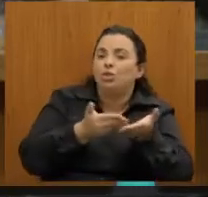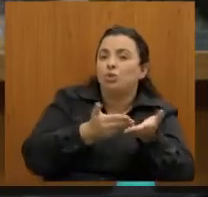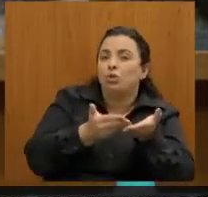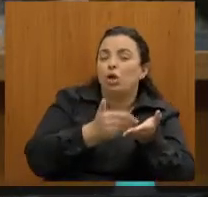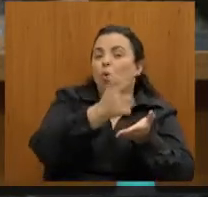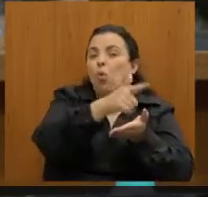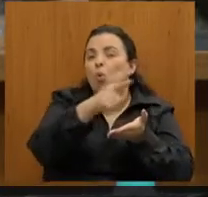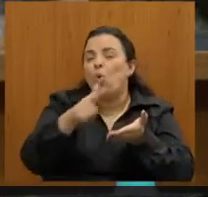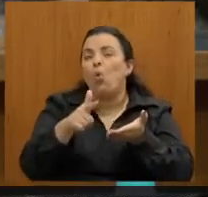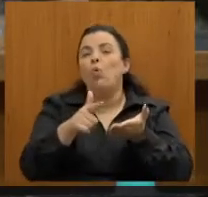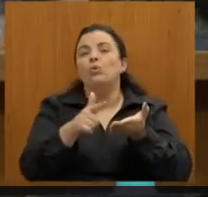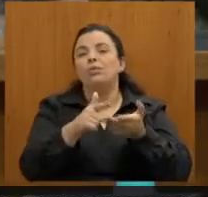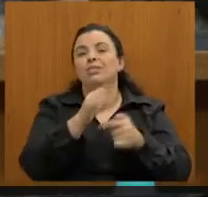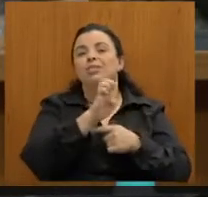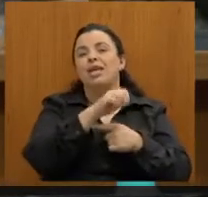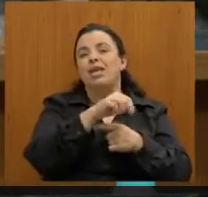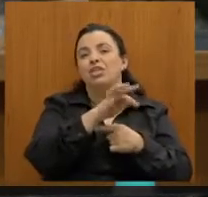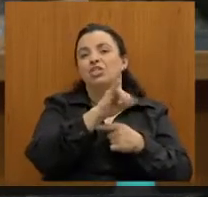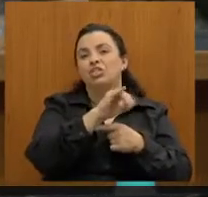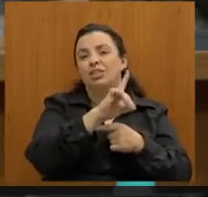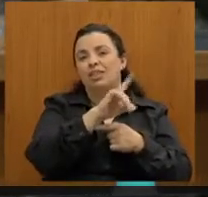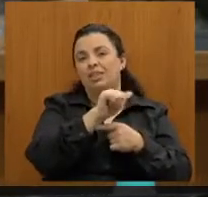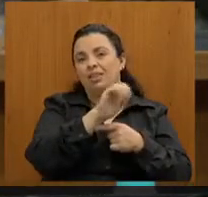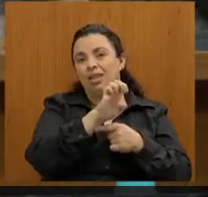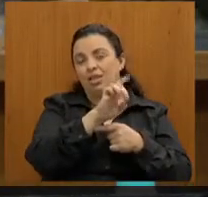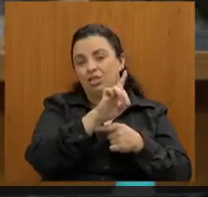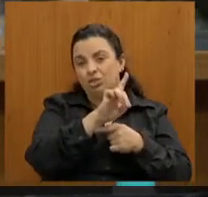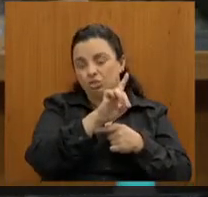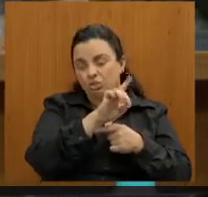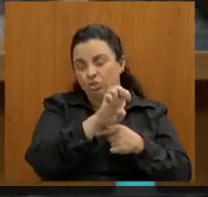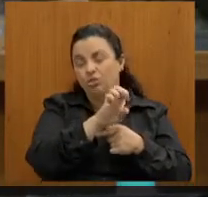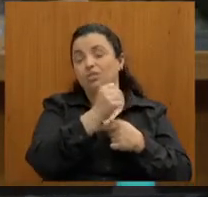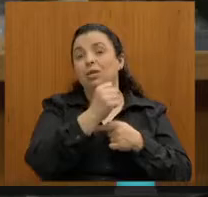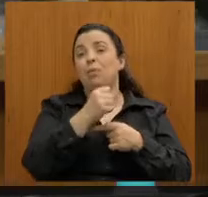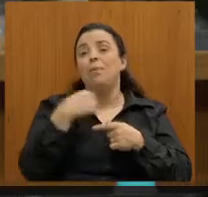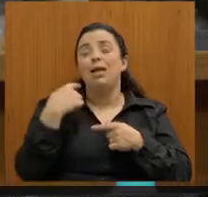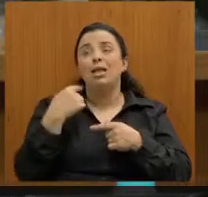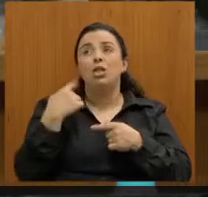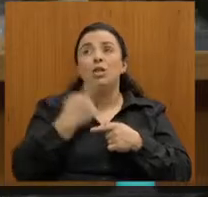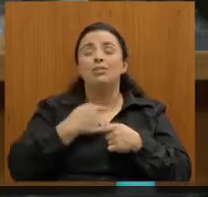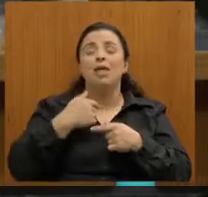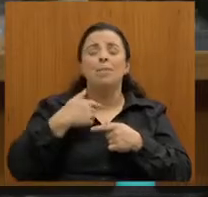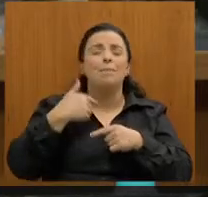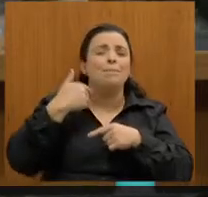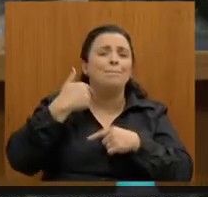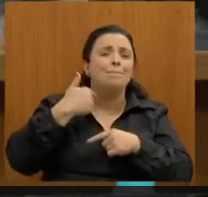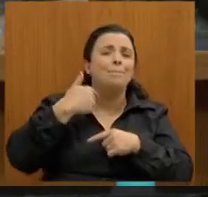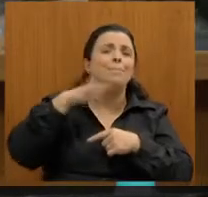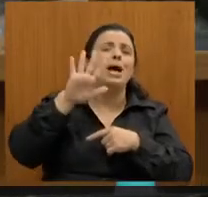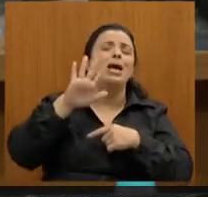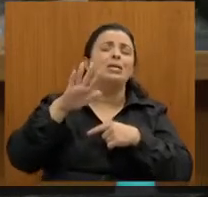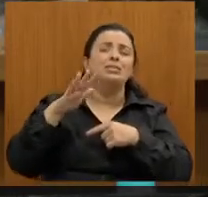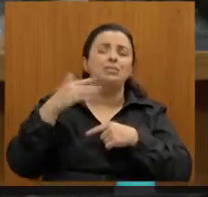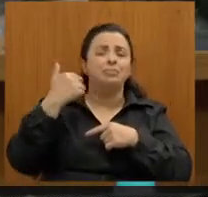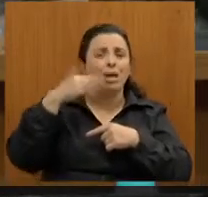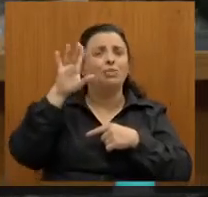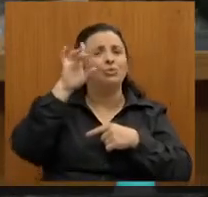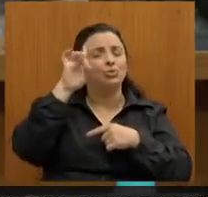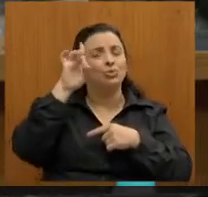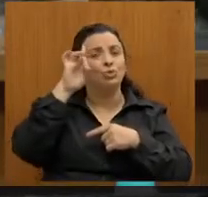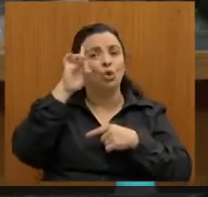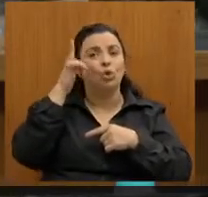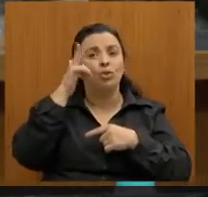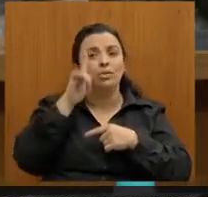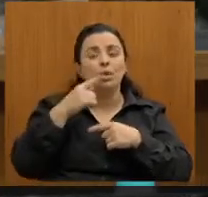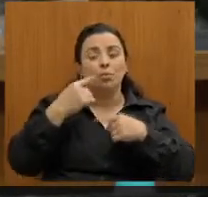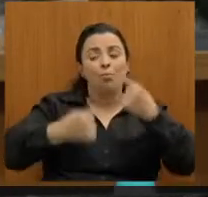outras entidades e para que cada vez mais consigamos construir elaborar políticas públicas